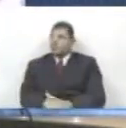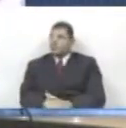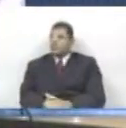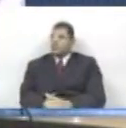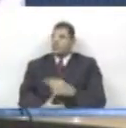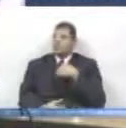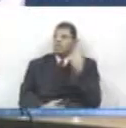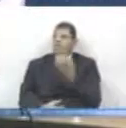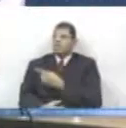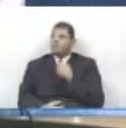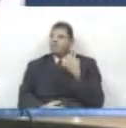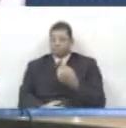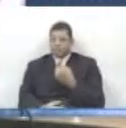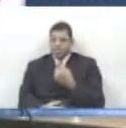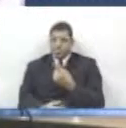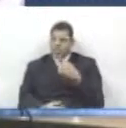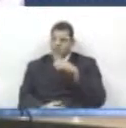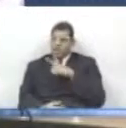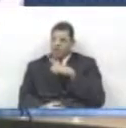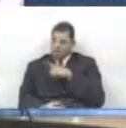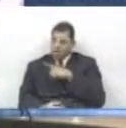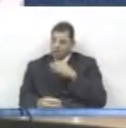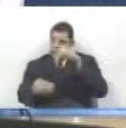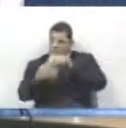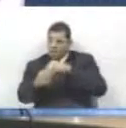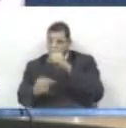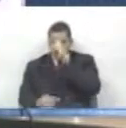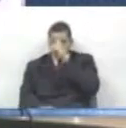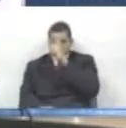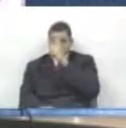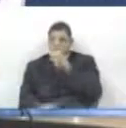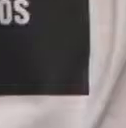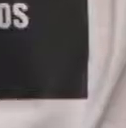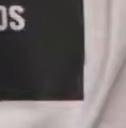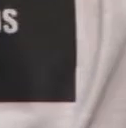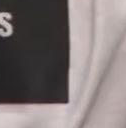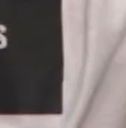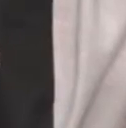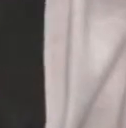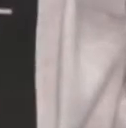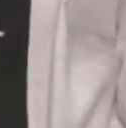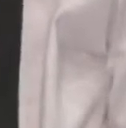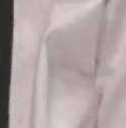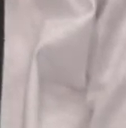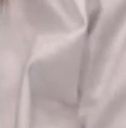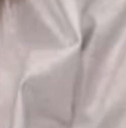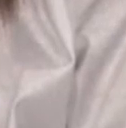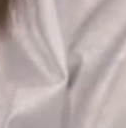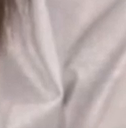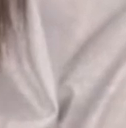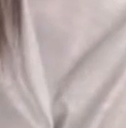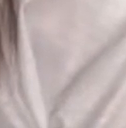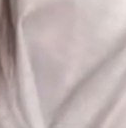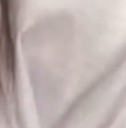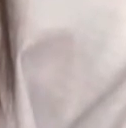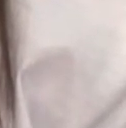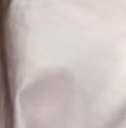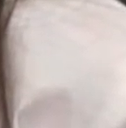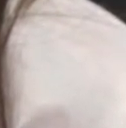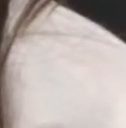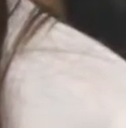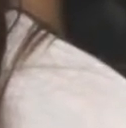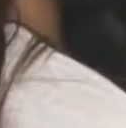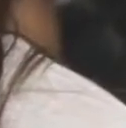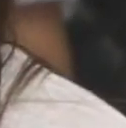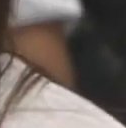nós temos hospitais mas não temos profissionais um dos assuntos mais debatidos foi a revalidação do